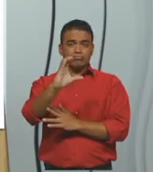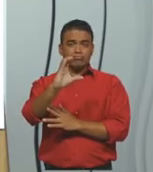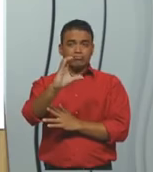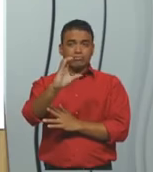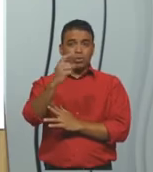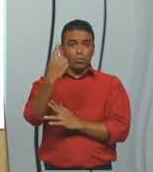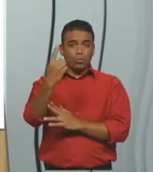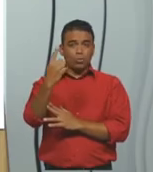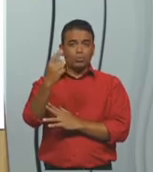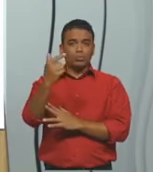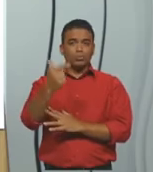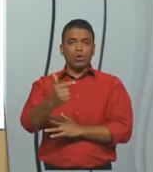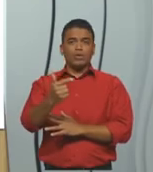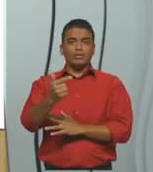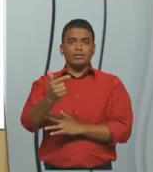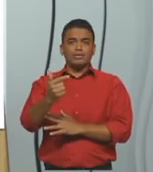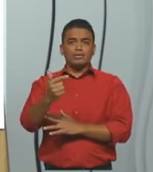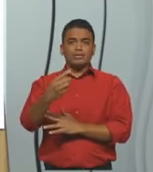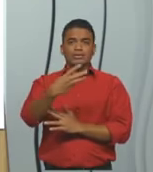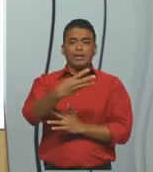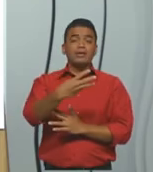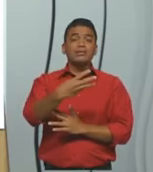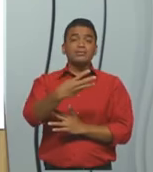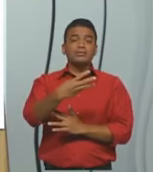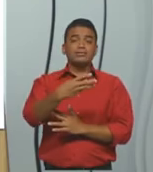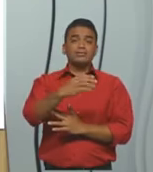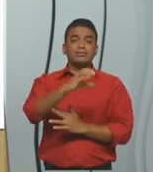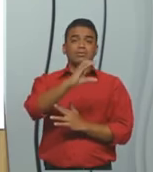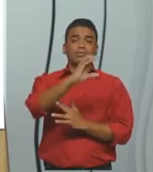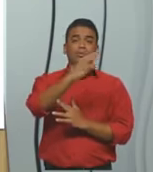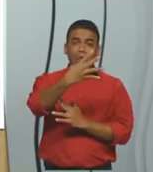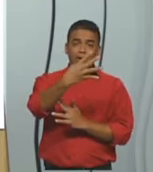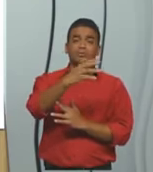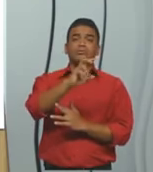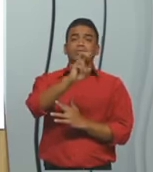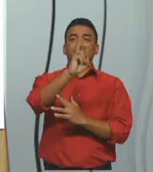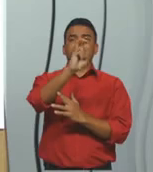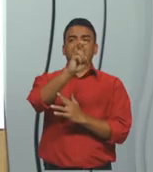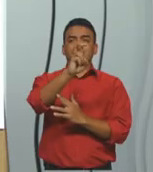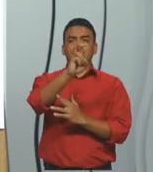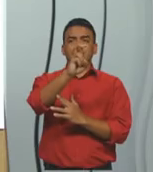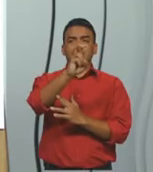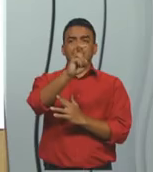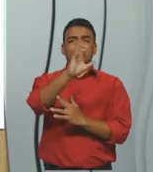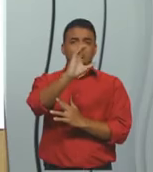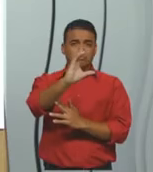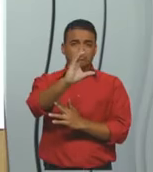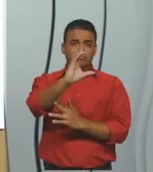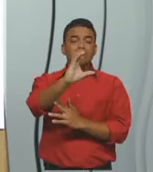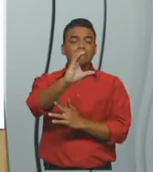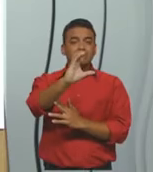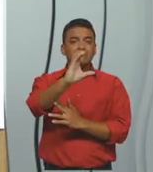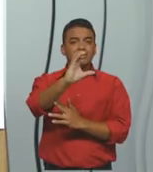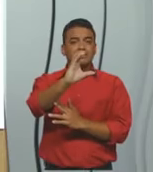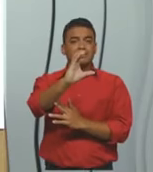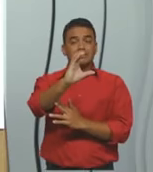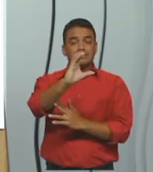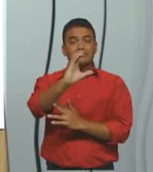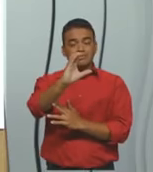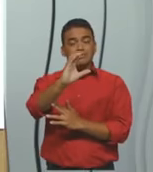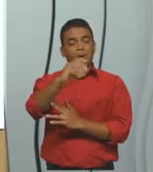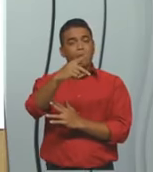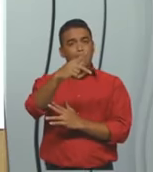1, 2, 3, 4, 5. Isso daqui é a minha